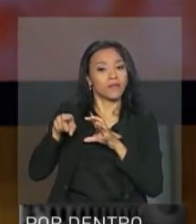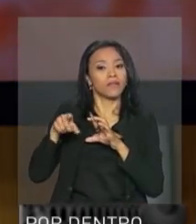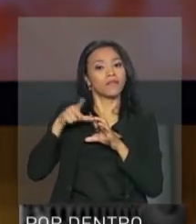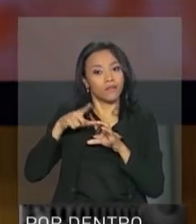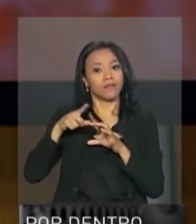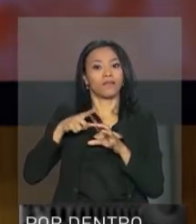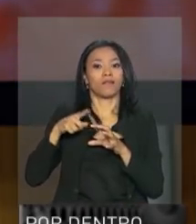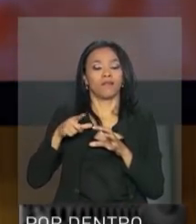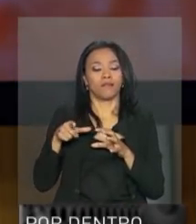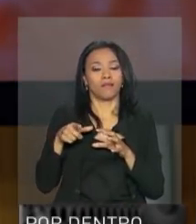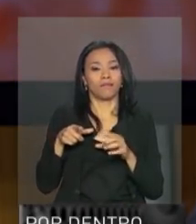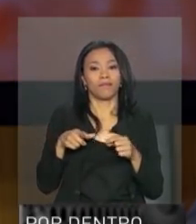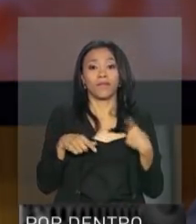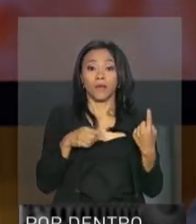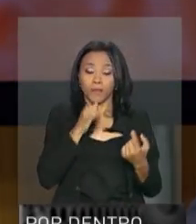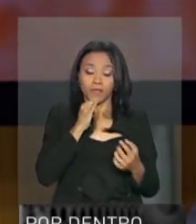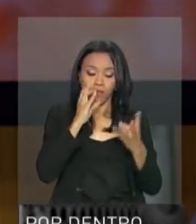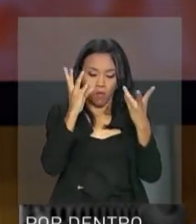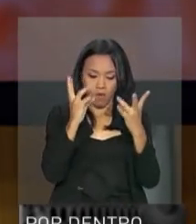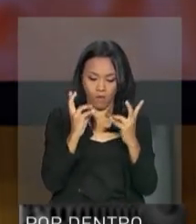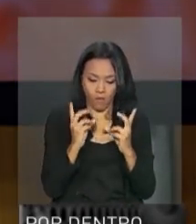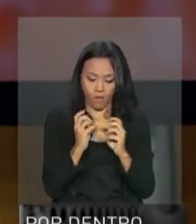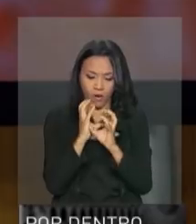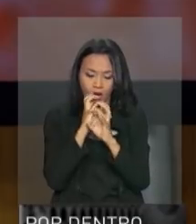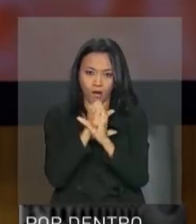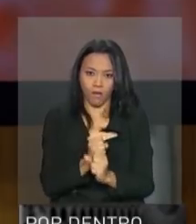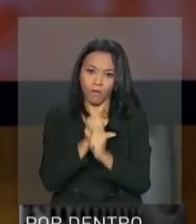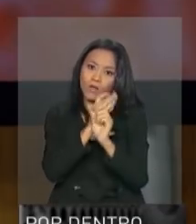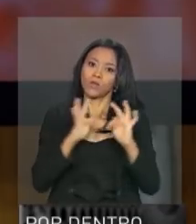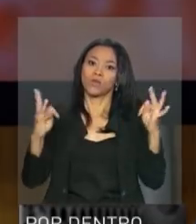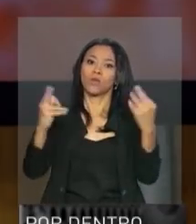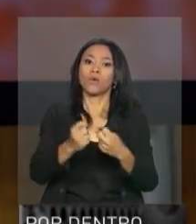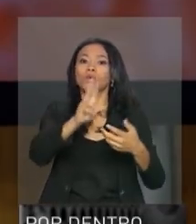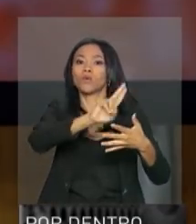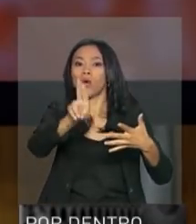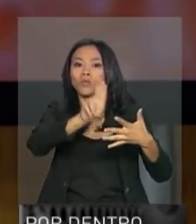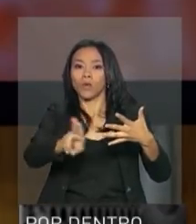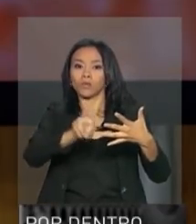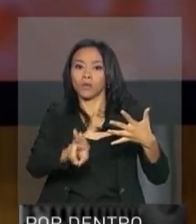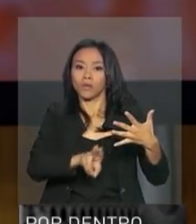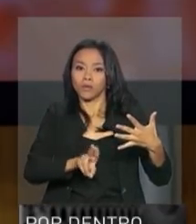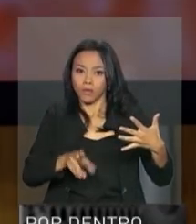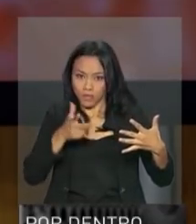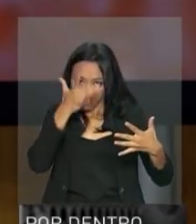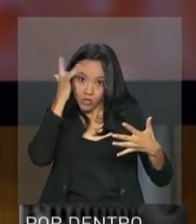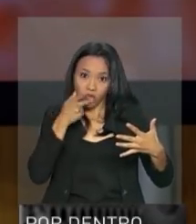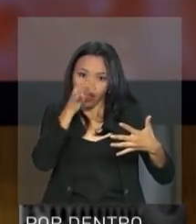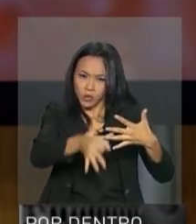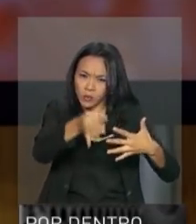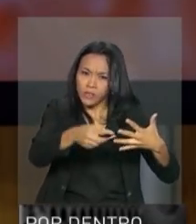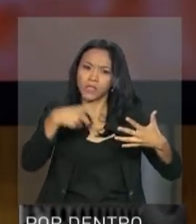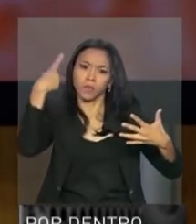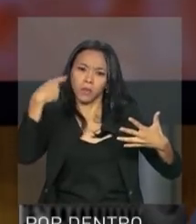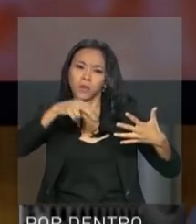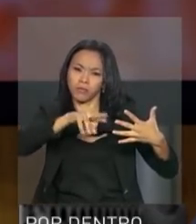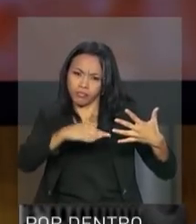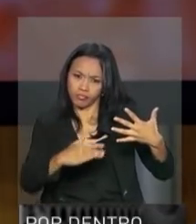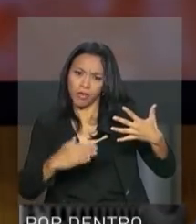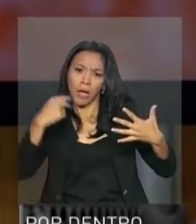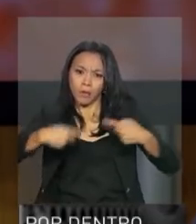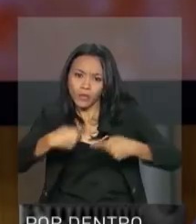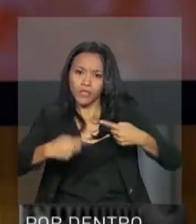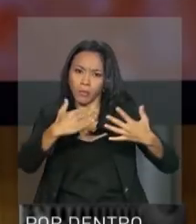você um cálculo. De todas essas pessoas que eu lhe disse agora, nós conseguiríamos afirmar de maneira muito rápida e clara que